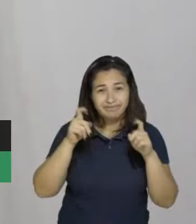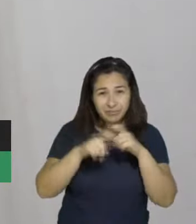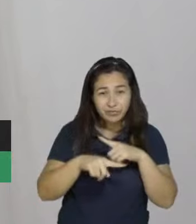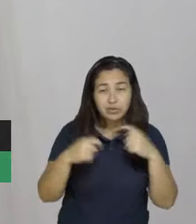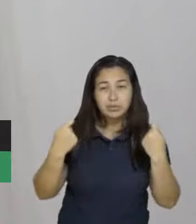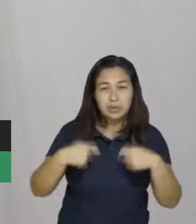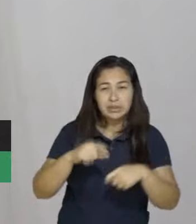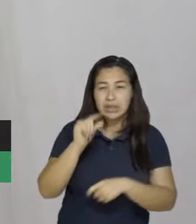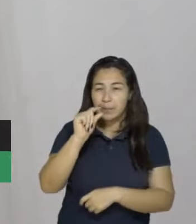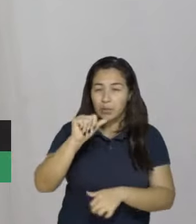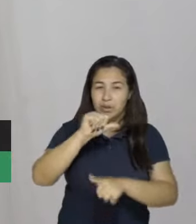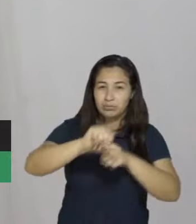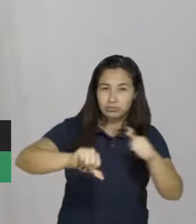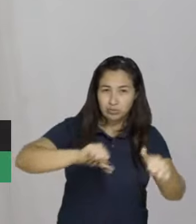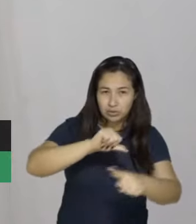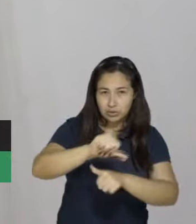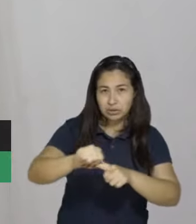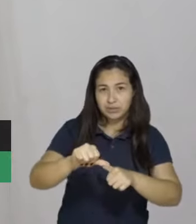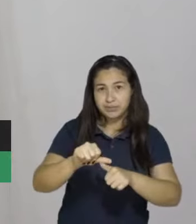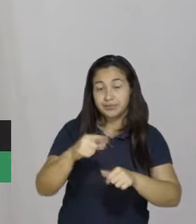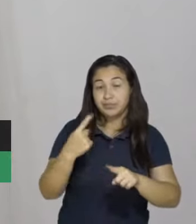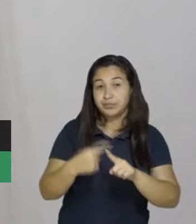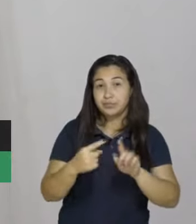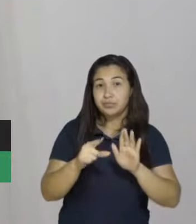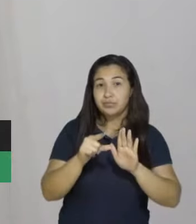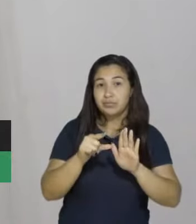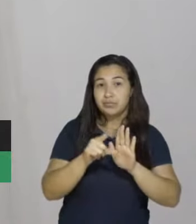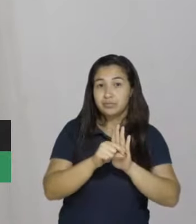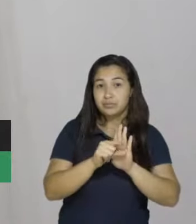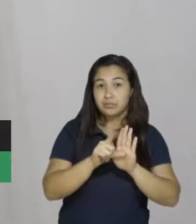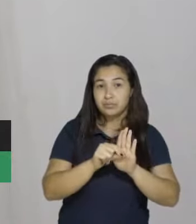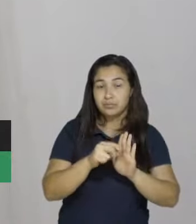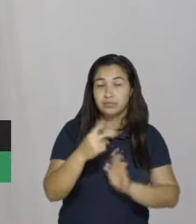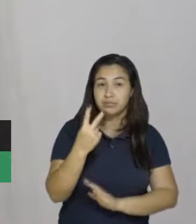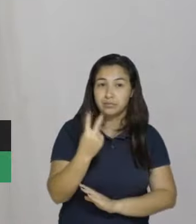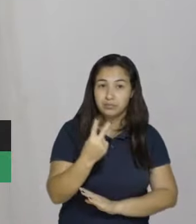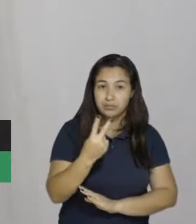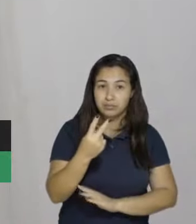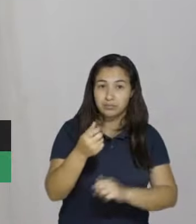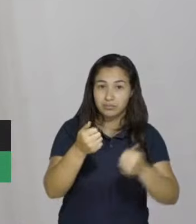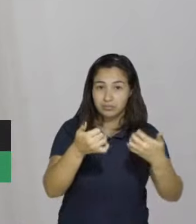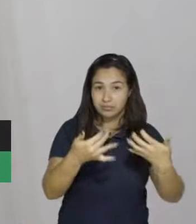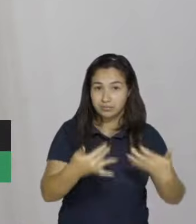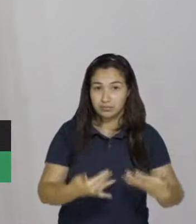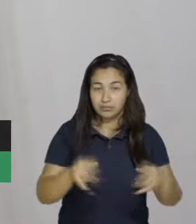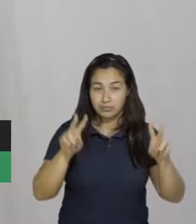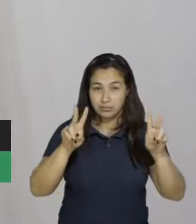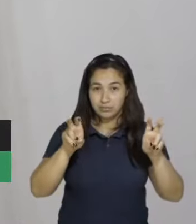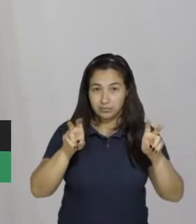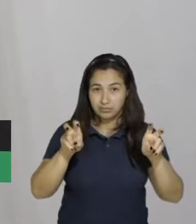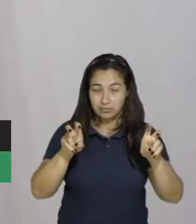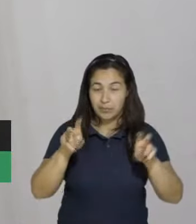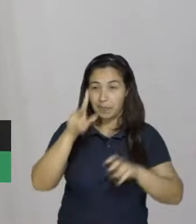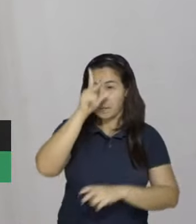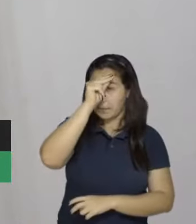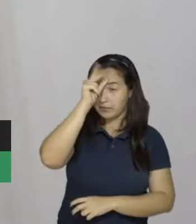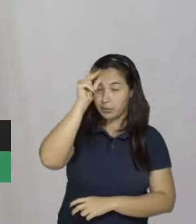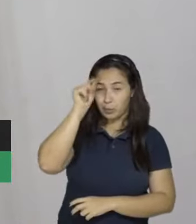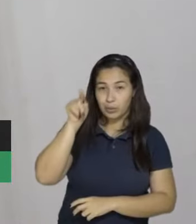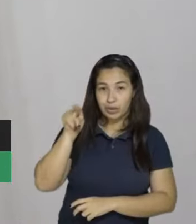alteração. Porque no seu artigo 2º, diz que para que a prefeitura